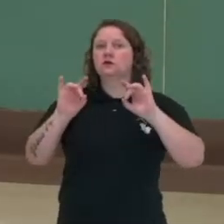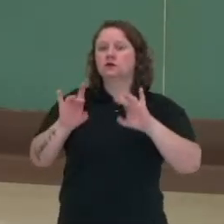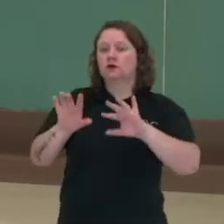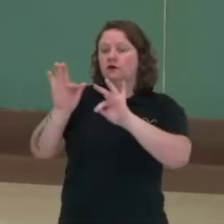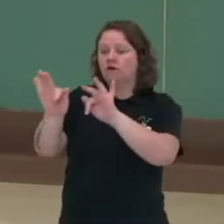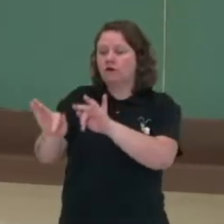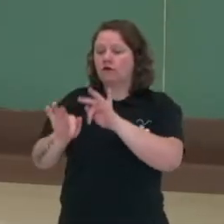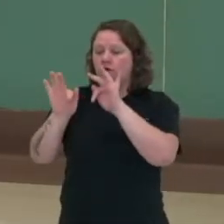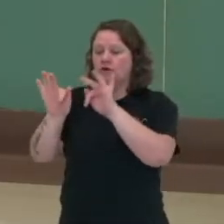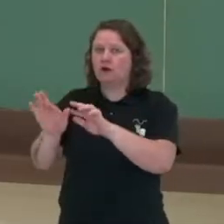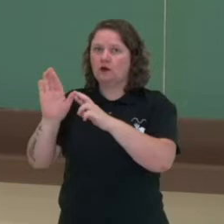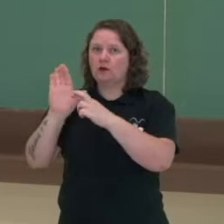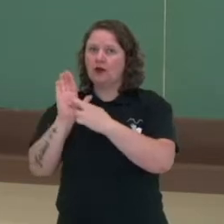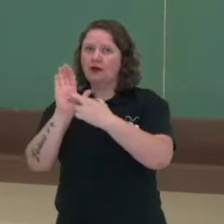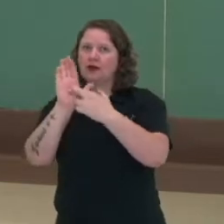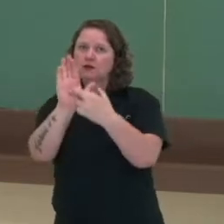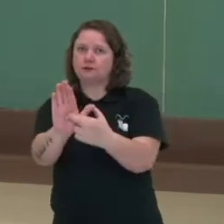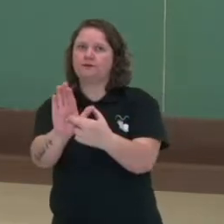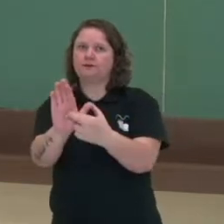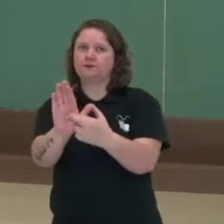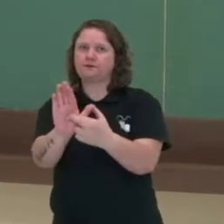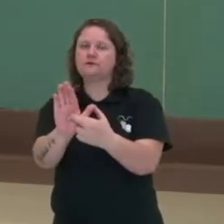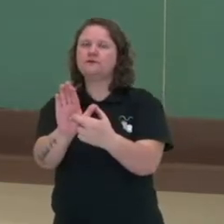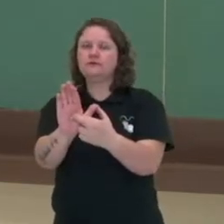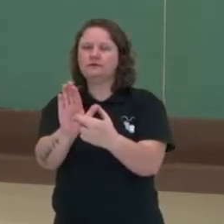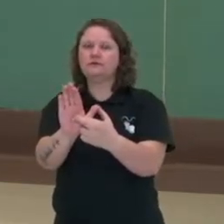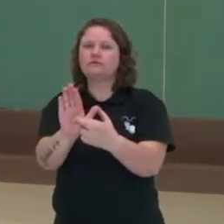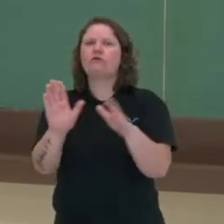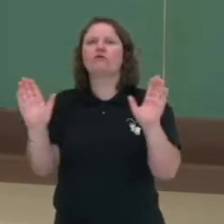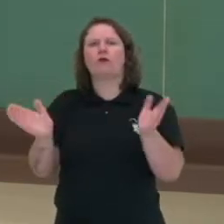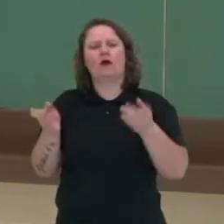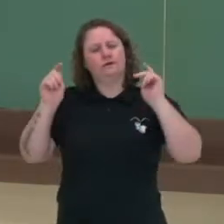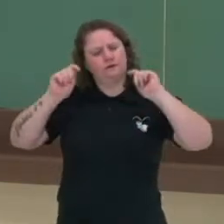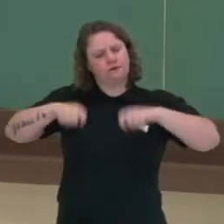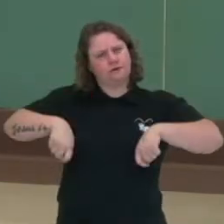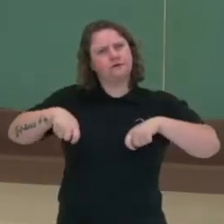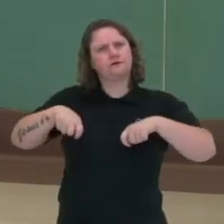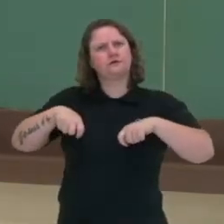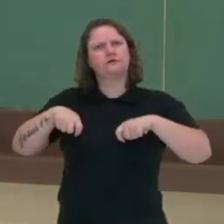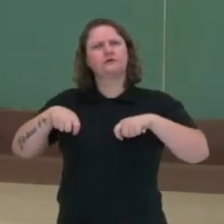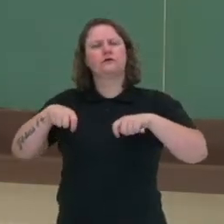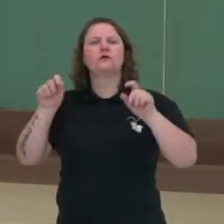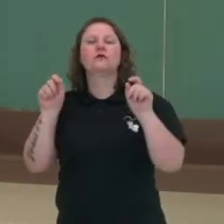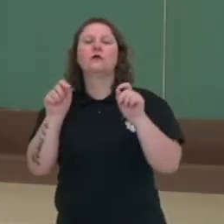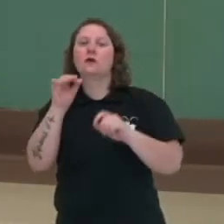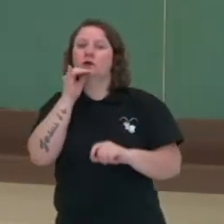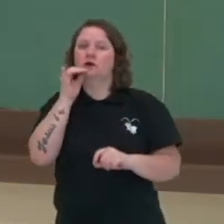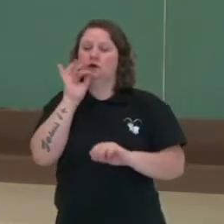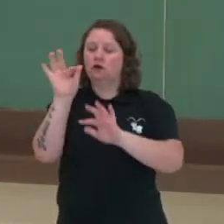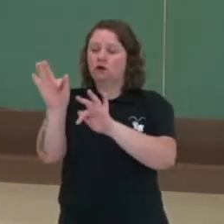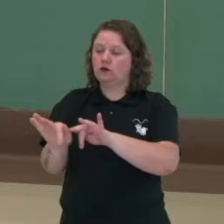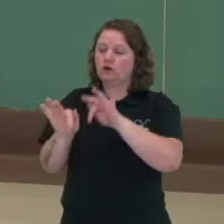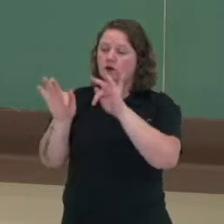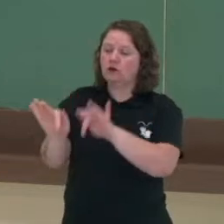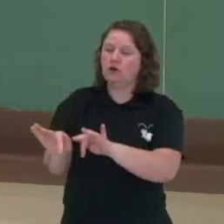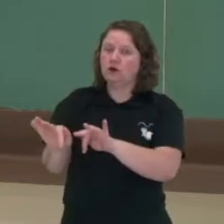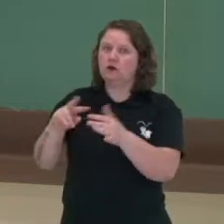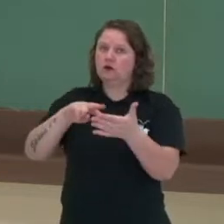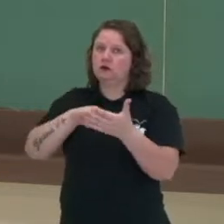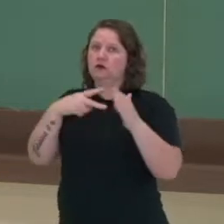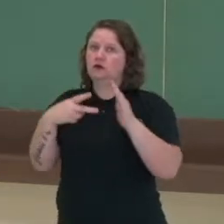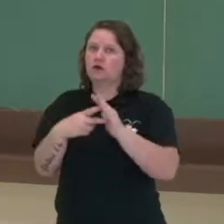para representar um senhorio. Senhorio é isso que o professor Roberto falou. O feudo pode ser isso, porque na verdade um feudo era a cessão